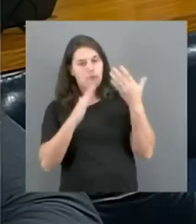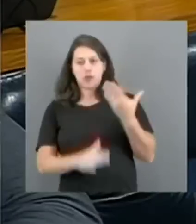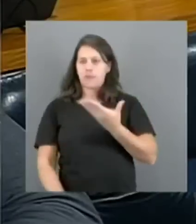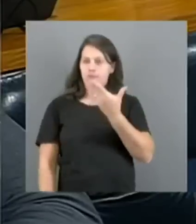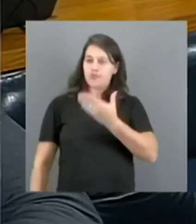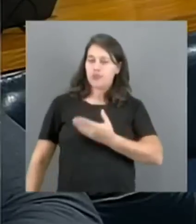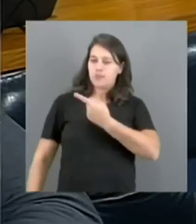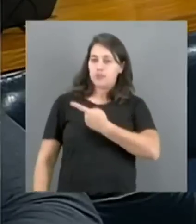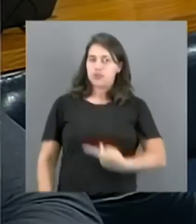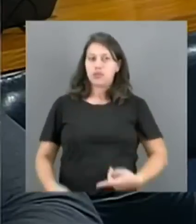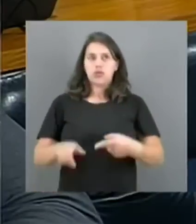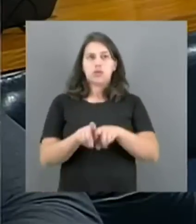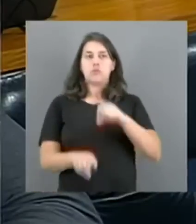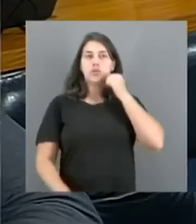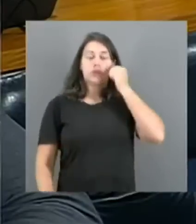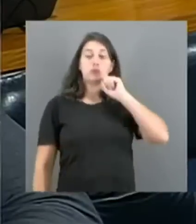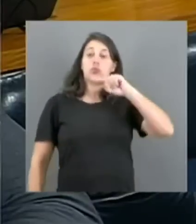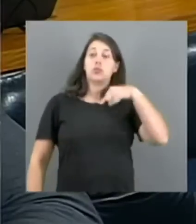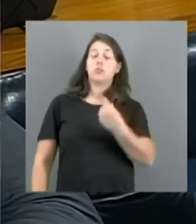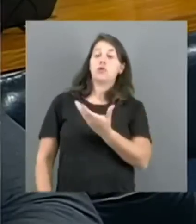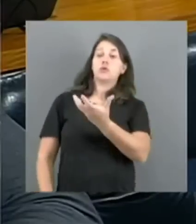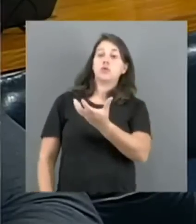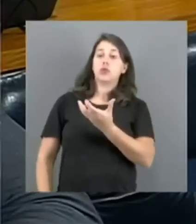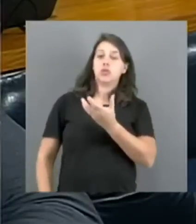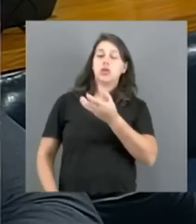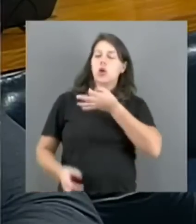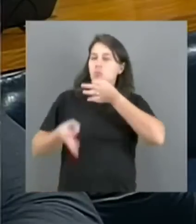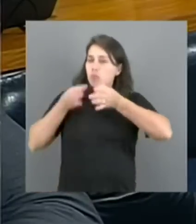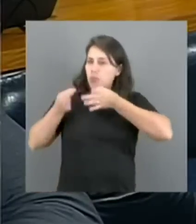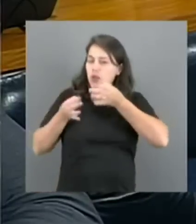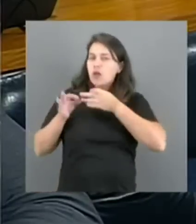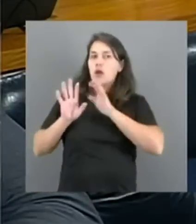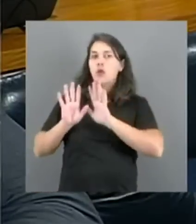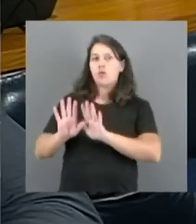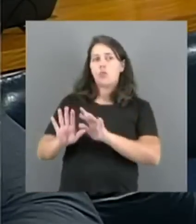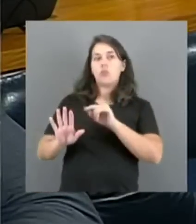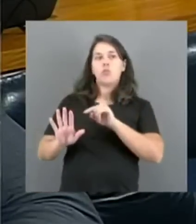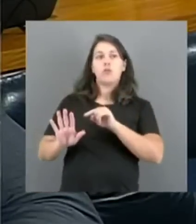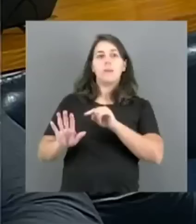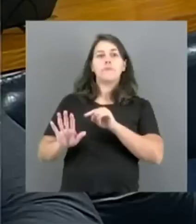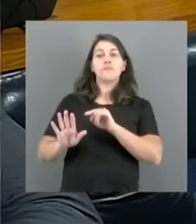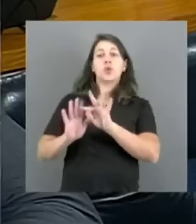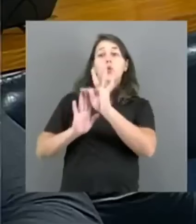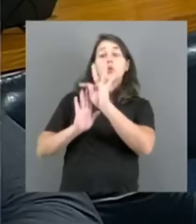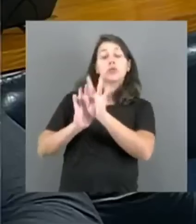Eu gostaria de fazer depois só uma ressalva com o relator, vou mandar a sugestão, em relação ao